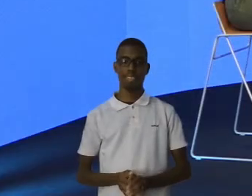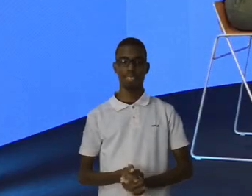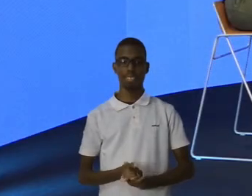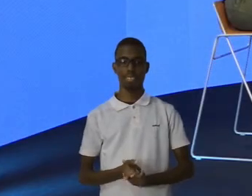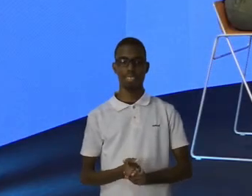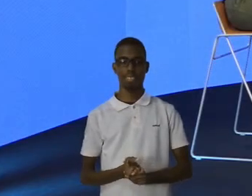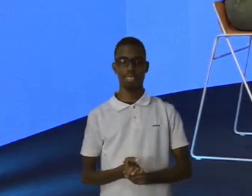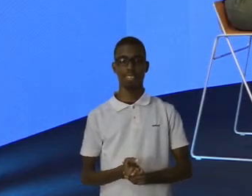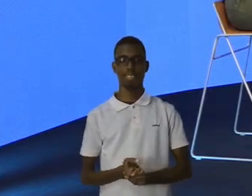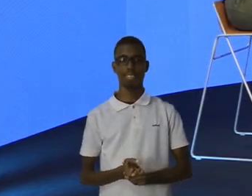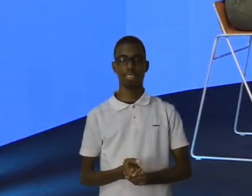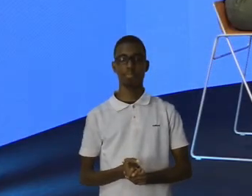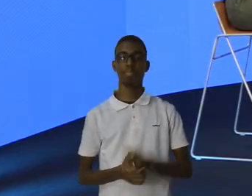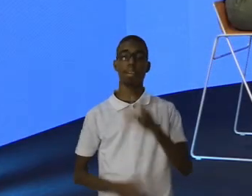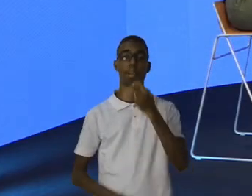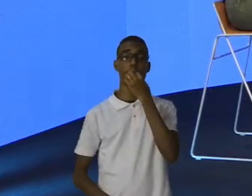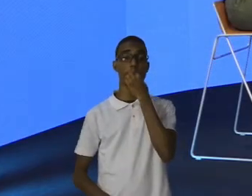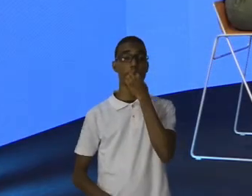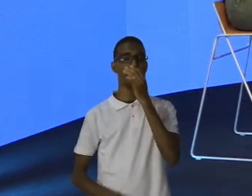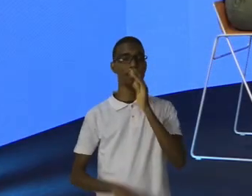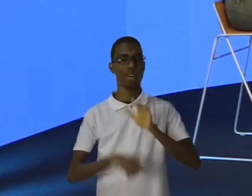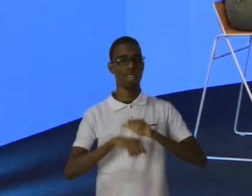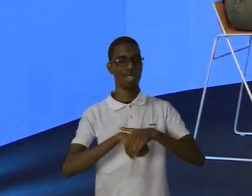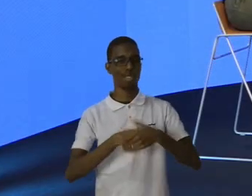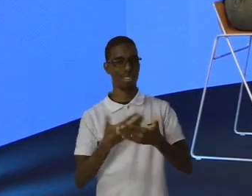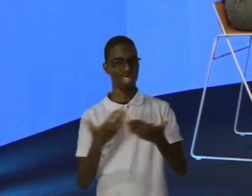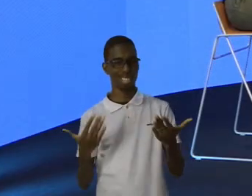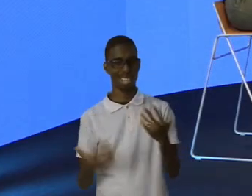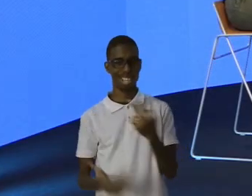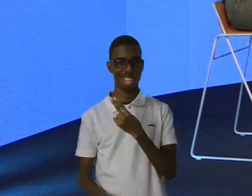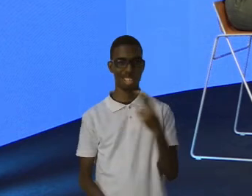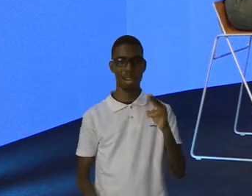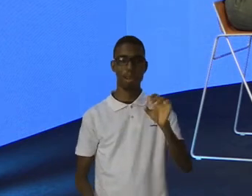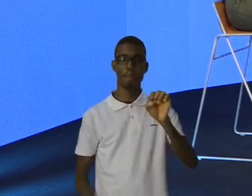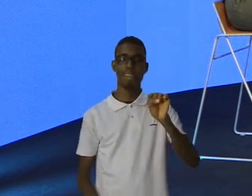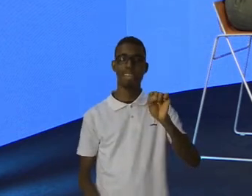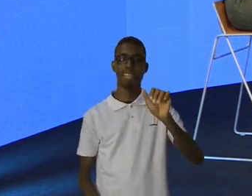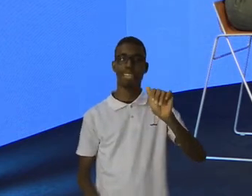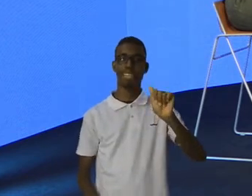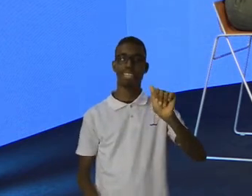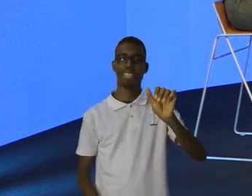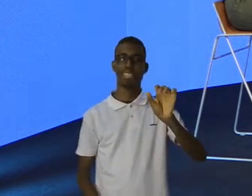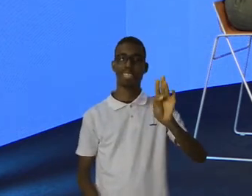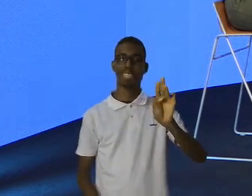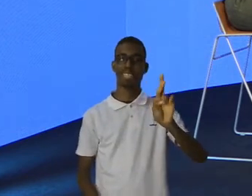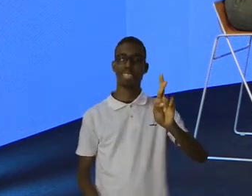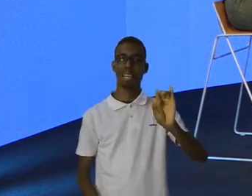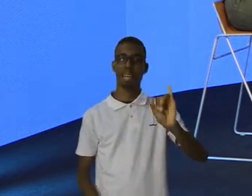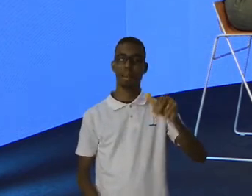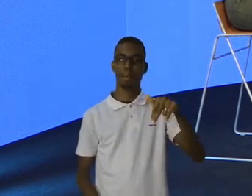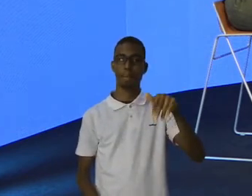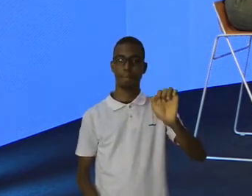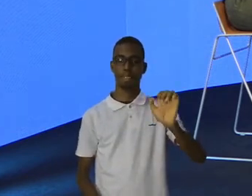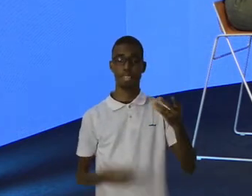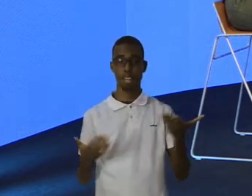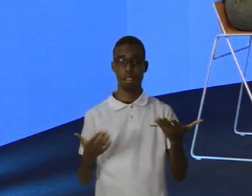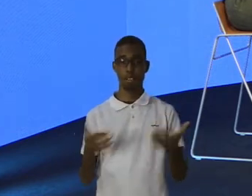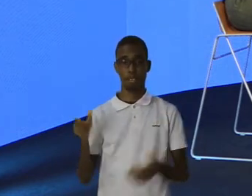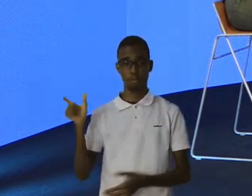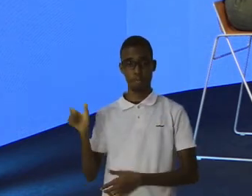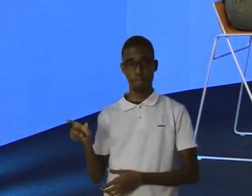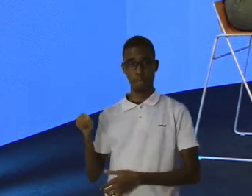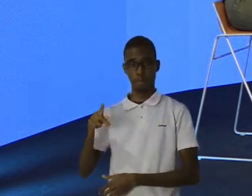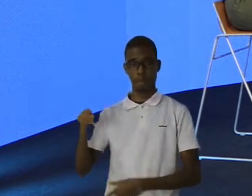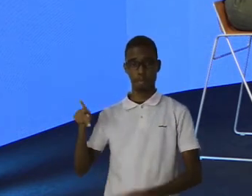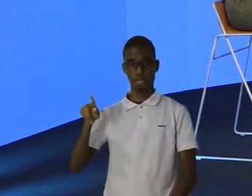Boa noite a todos. Meu nome é Sabrina e serei a mediadora dessa palestra. Apresento agora o professor Roberto Moraes Cruz,